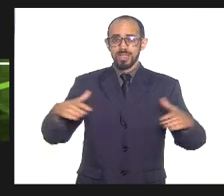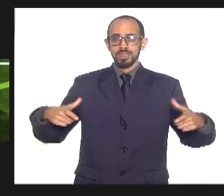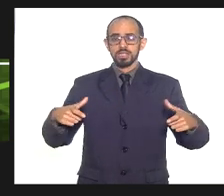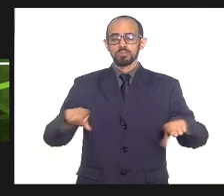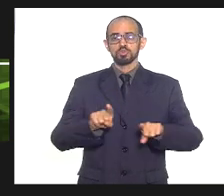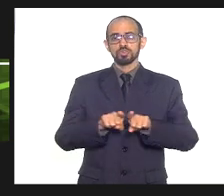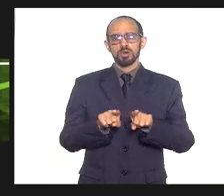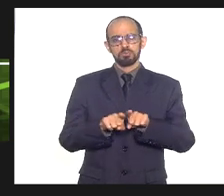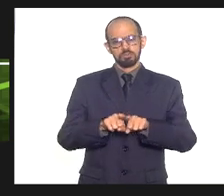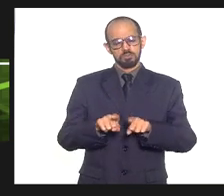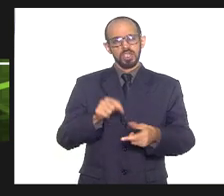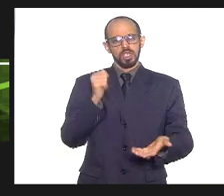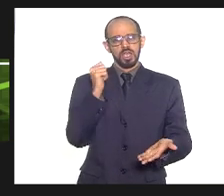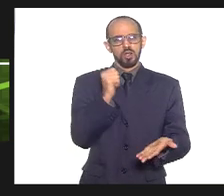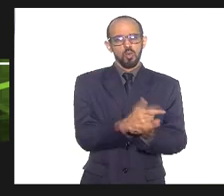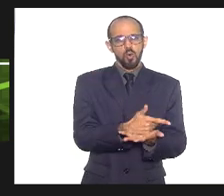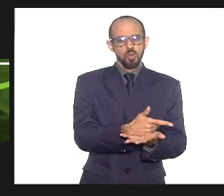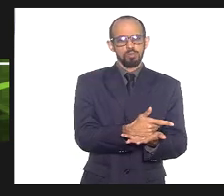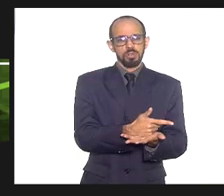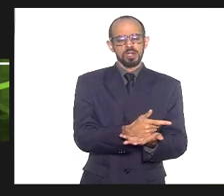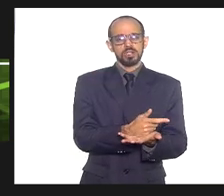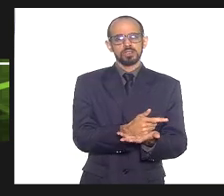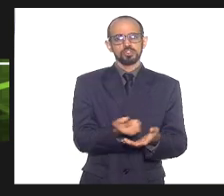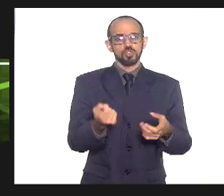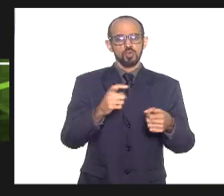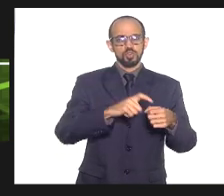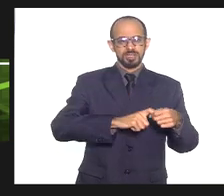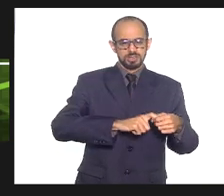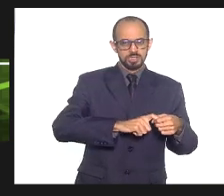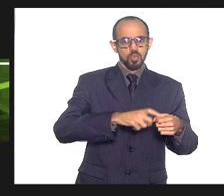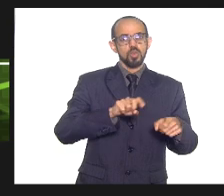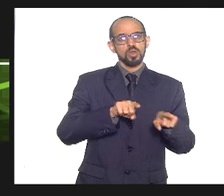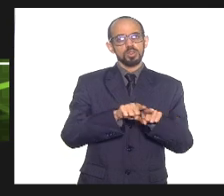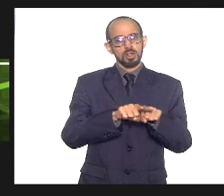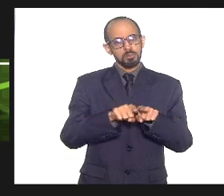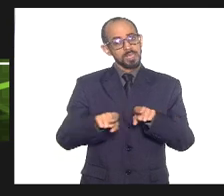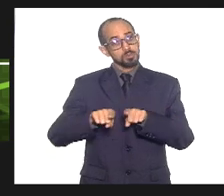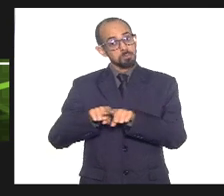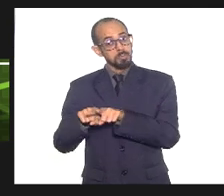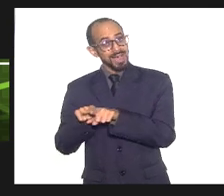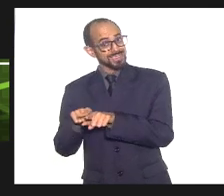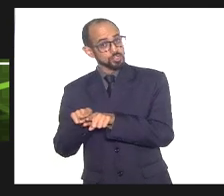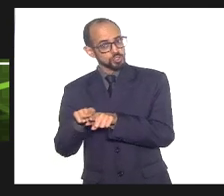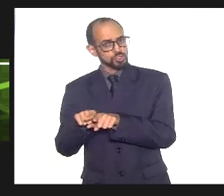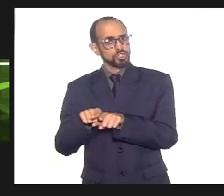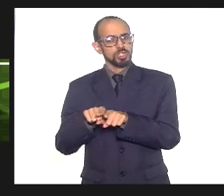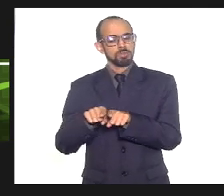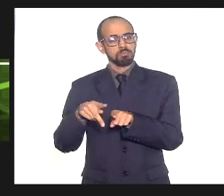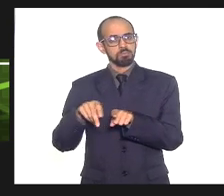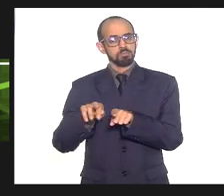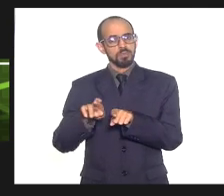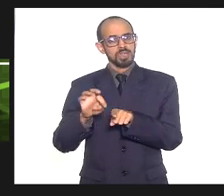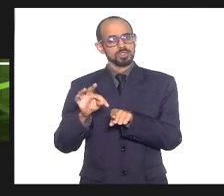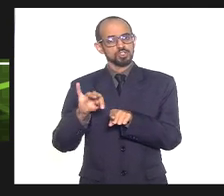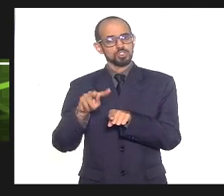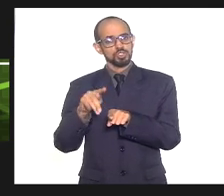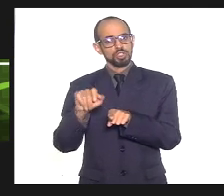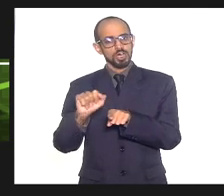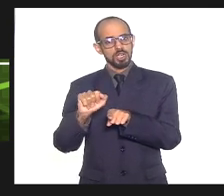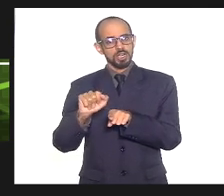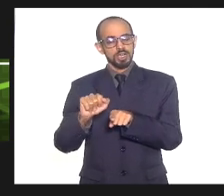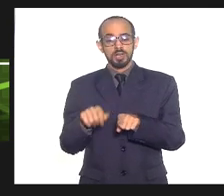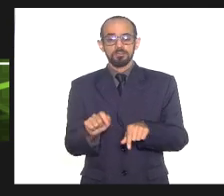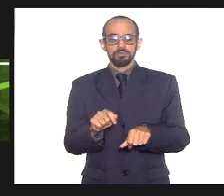com aquisições tanto no modo de concessão quanto no modo de partilha nas rodadas da ANP. Tivemos a nossa